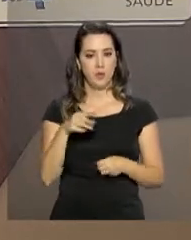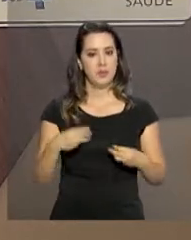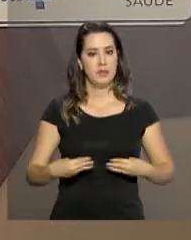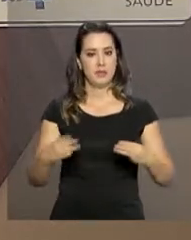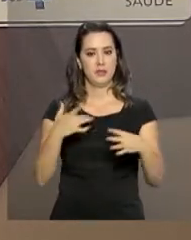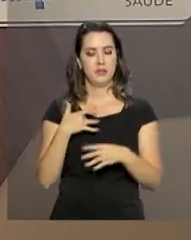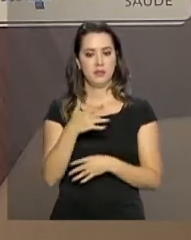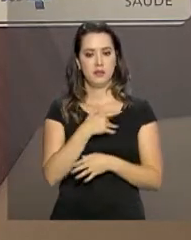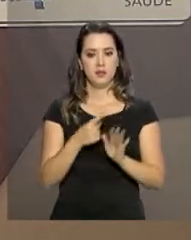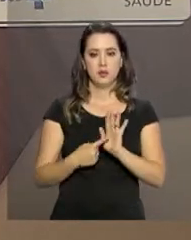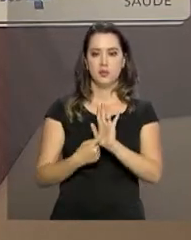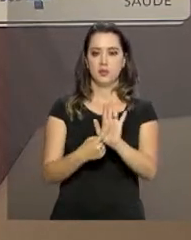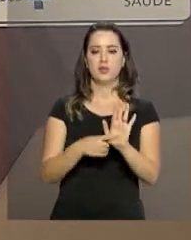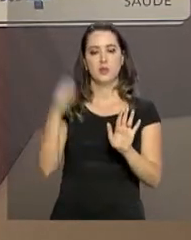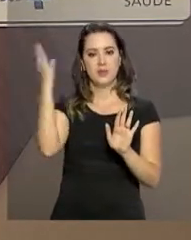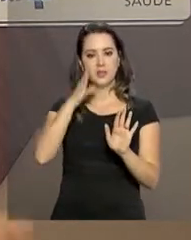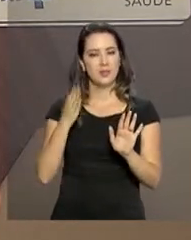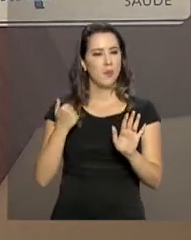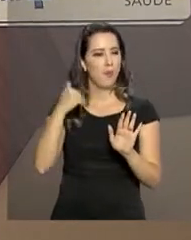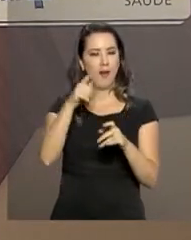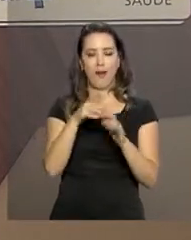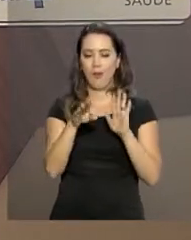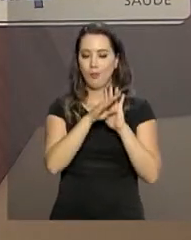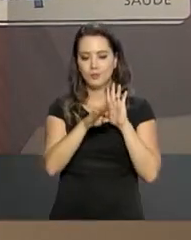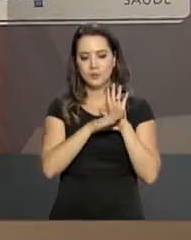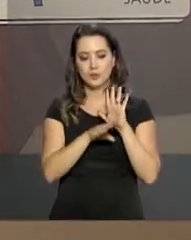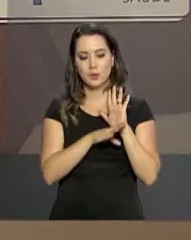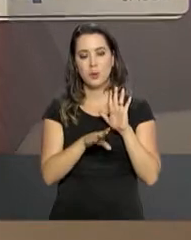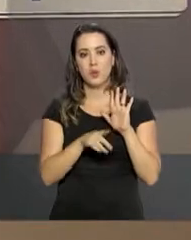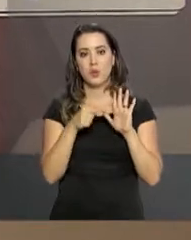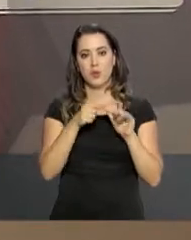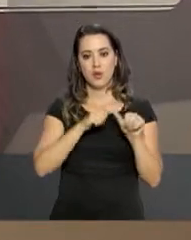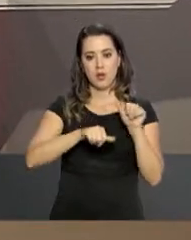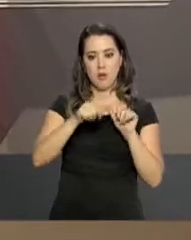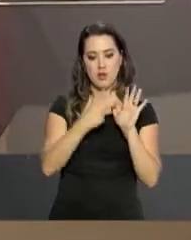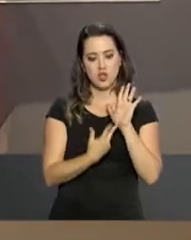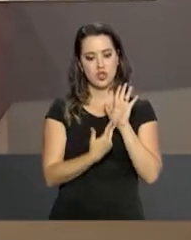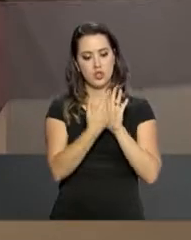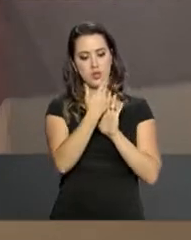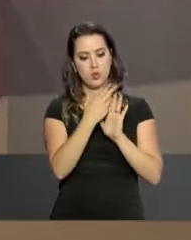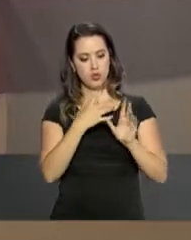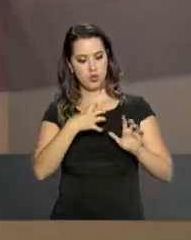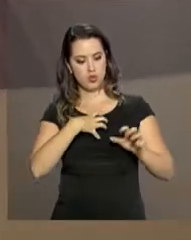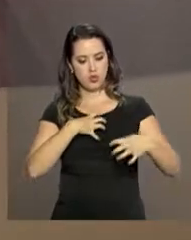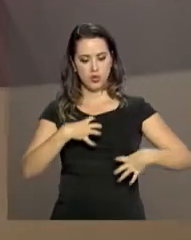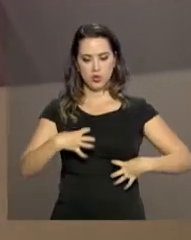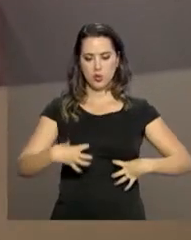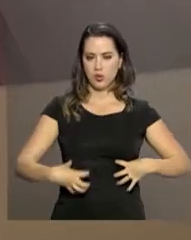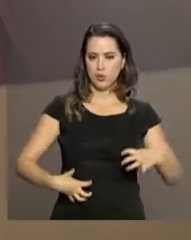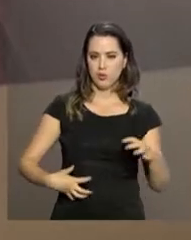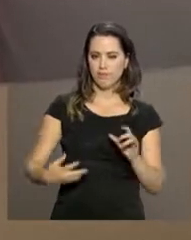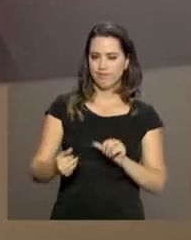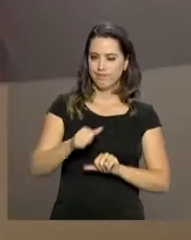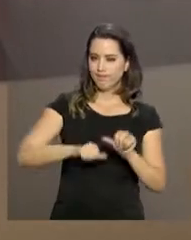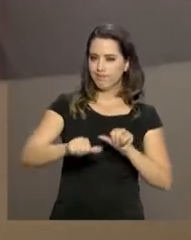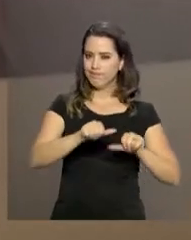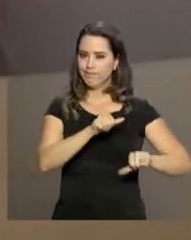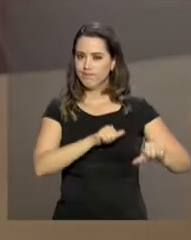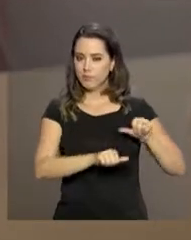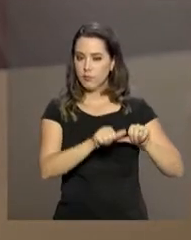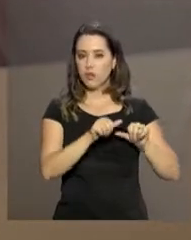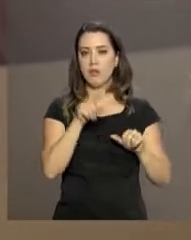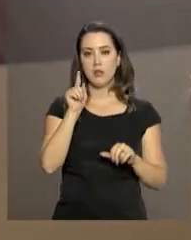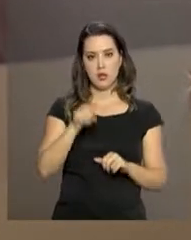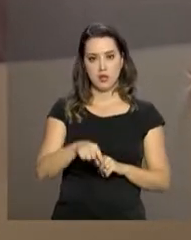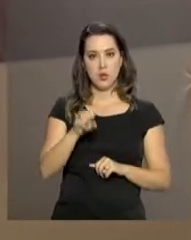Brasil tem o maior programa gratuito de transplante de órgãos do mundo. O Sistema Único de Saúde é responsável por 96%